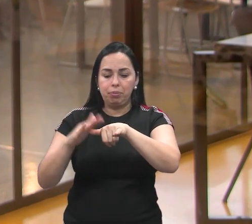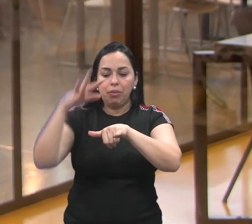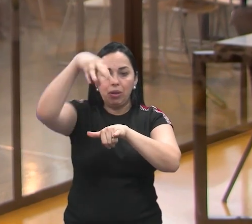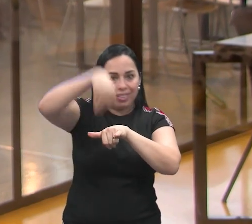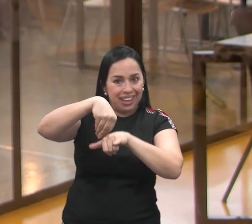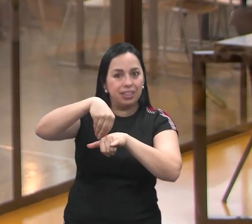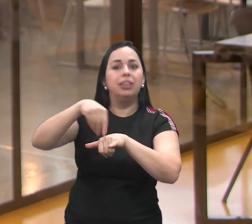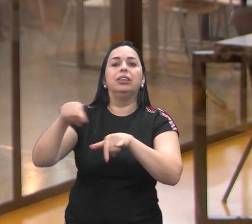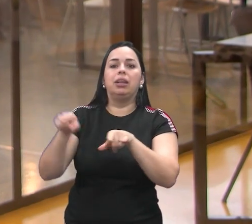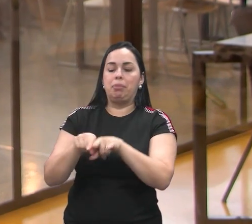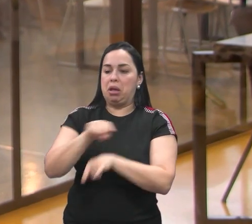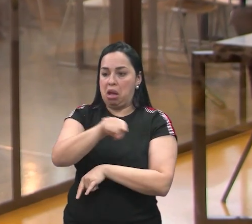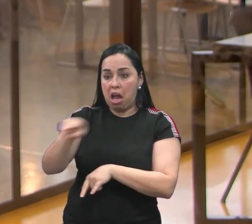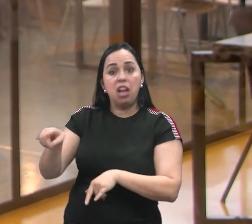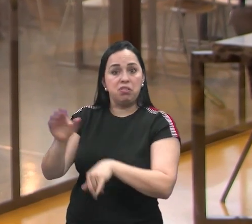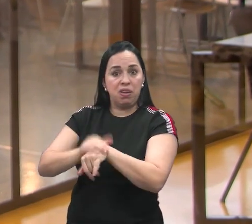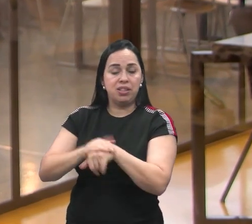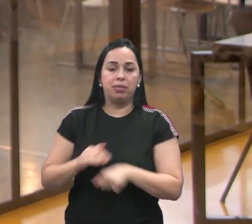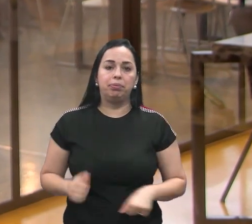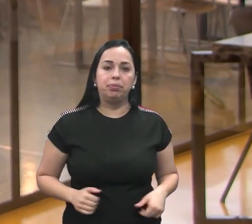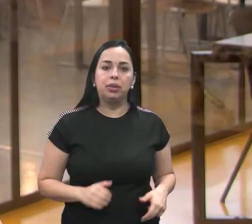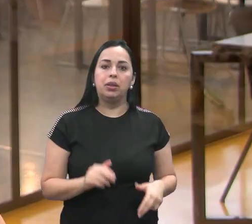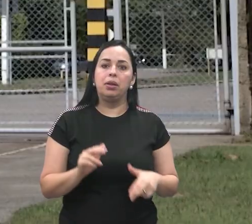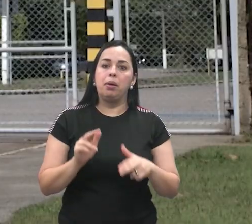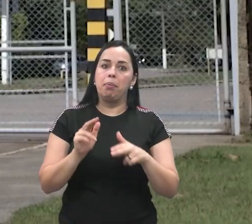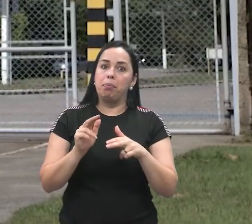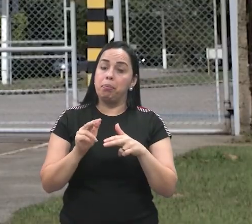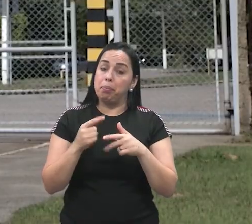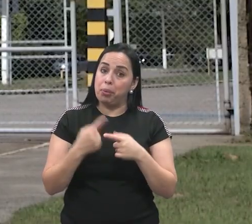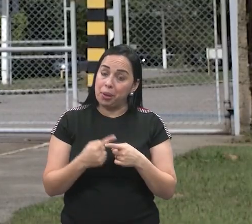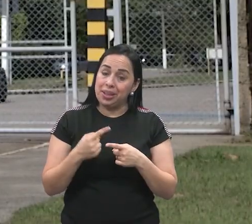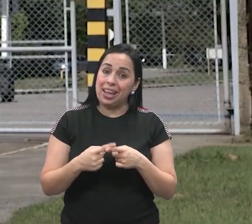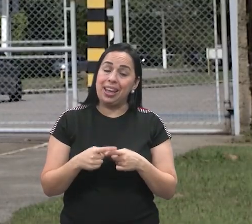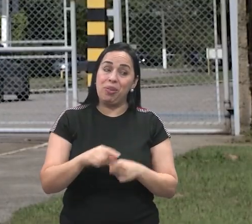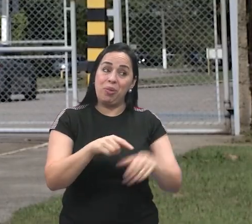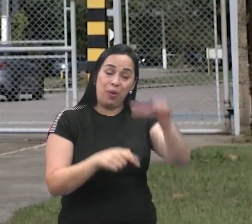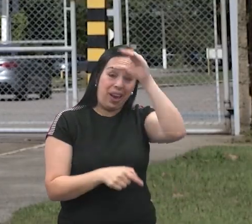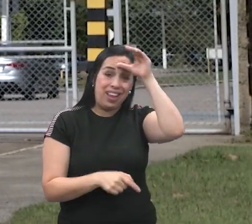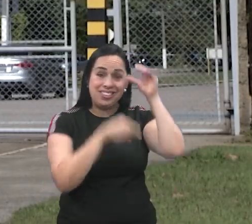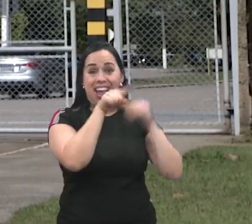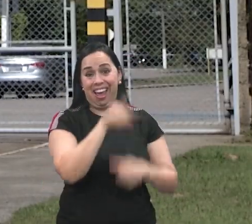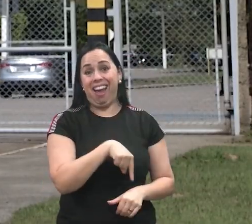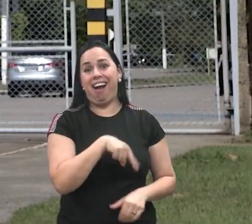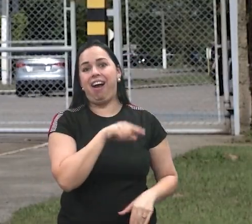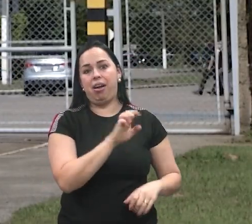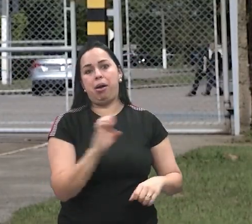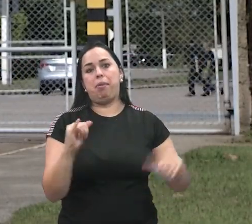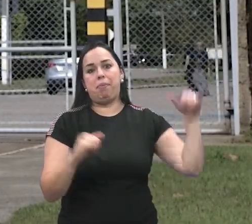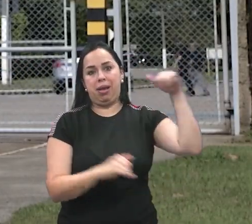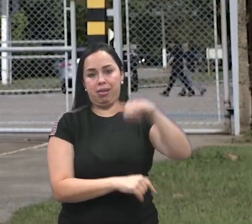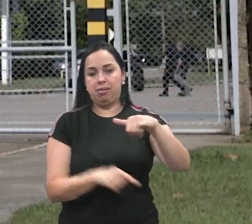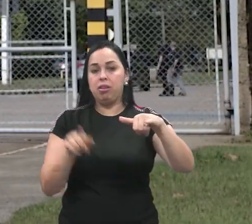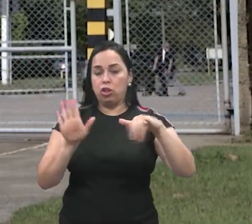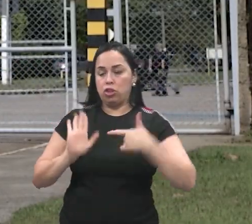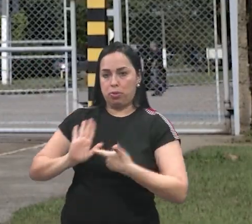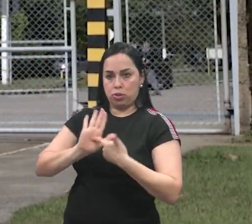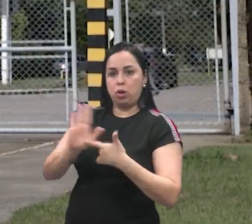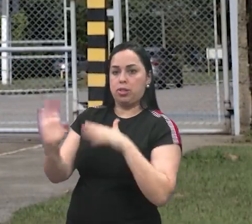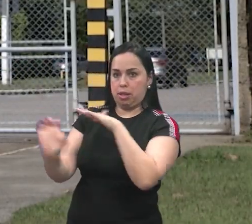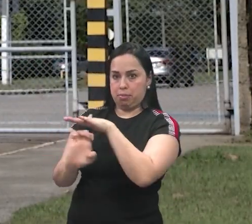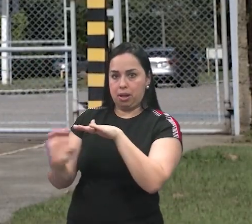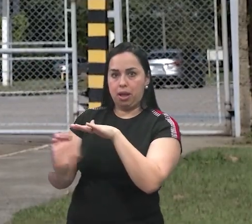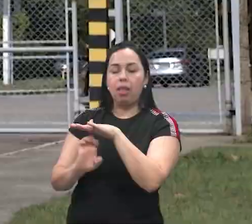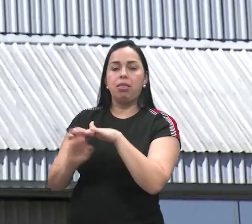pode ter dentro de uma aeronave, as empresas do cluster fornecem. Por terem a Embraer como cliente, as duas empresas que mostramos,